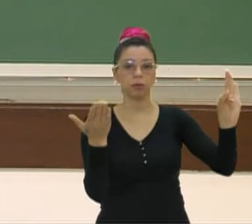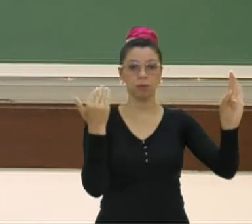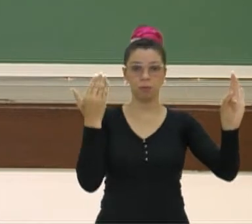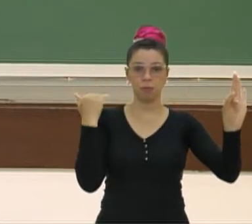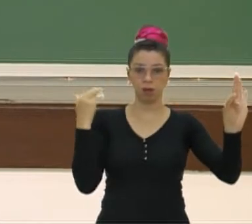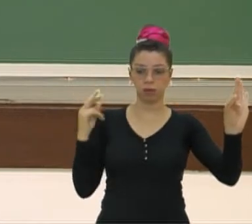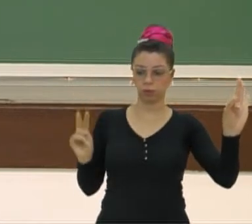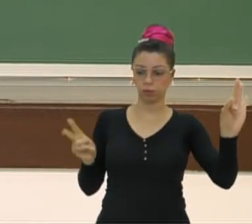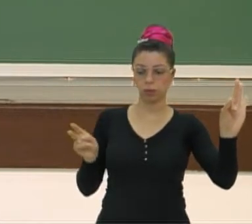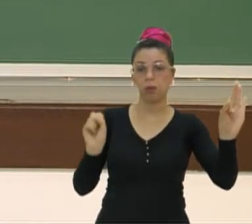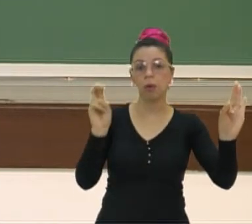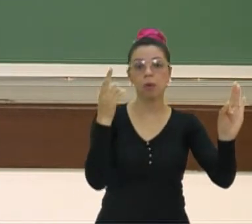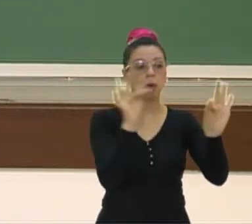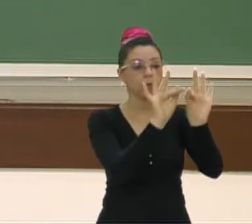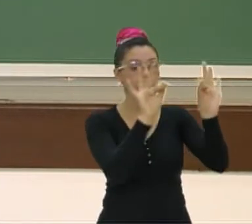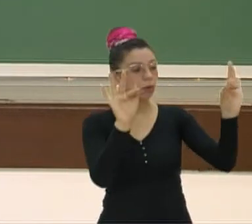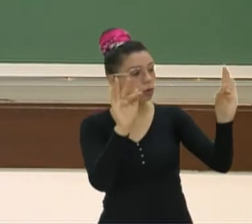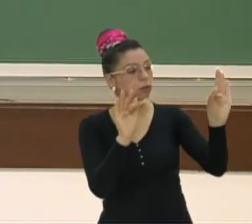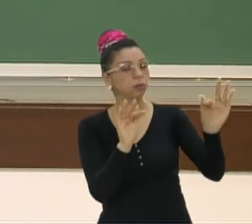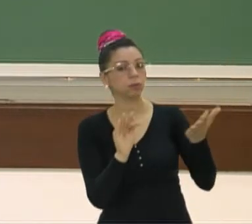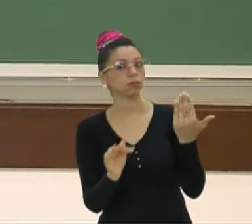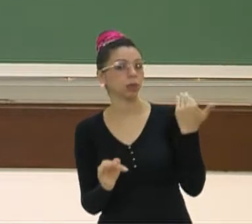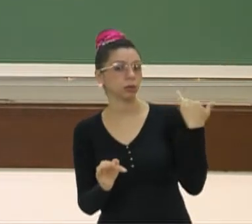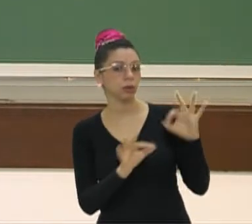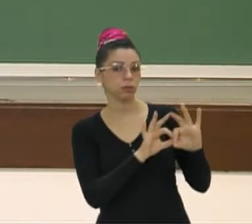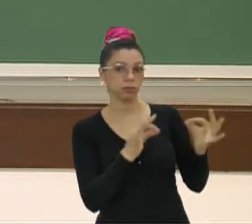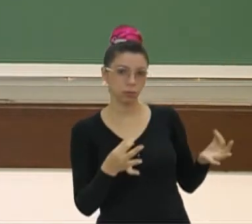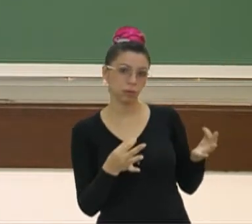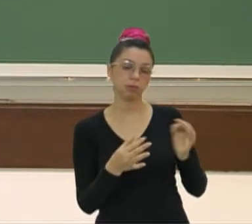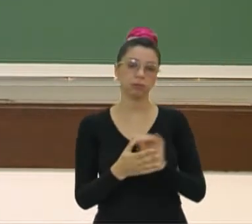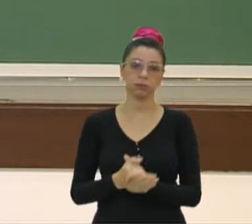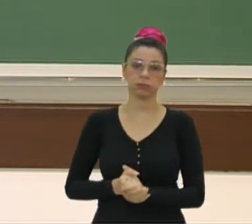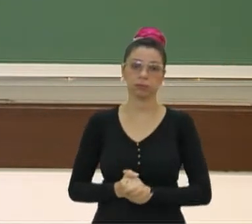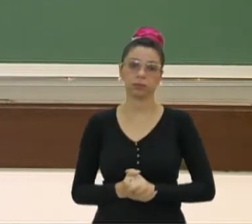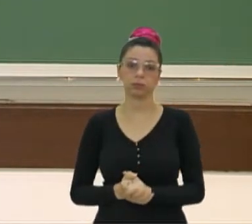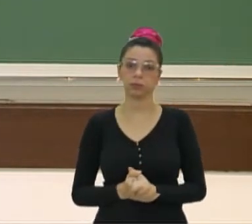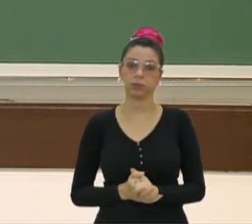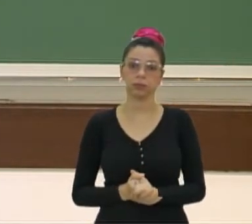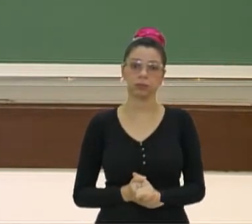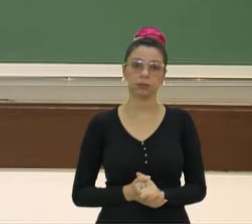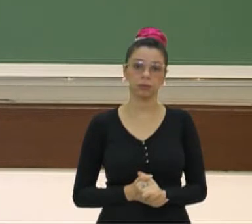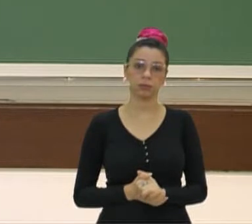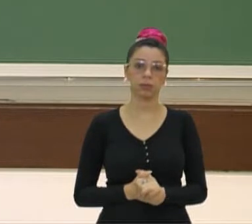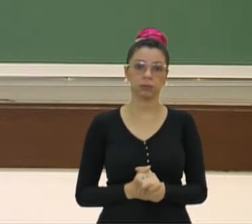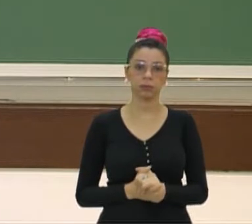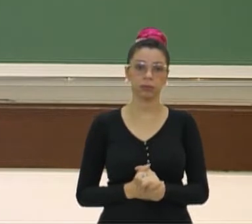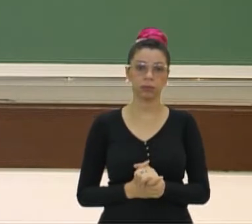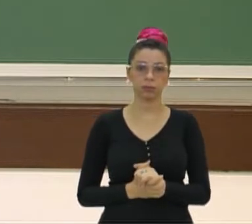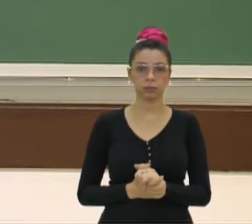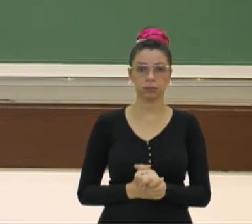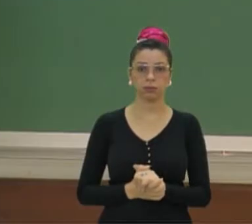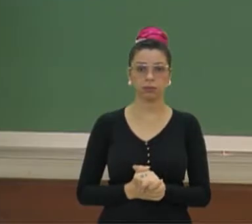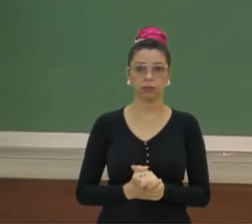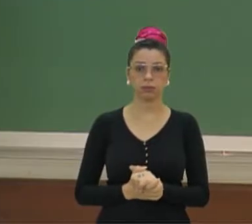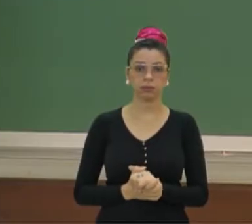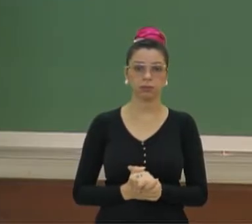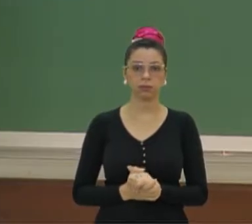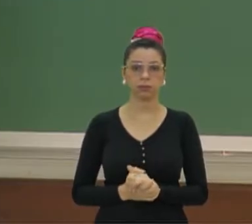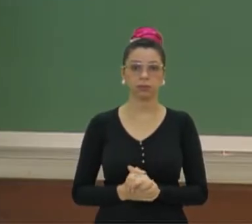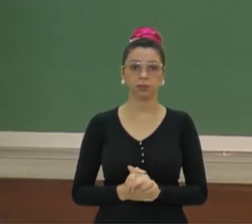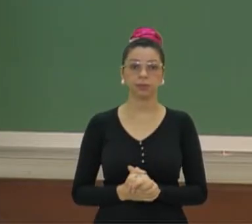Na segunda frase, letra B, nós temos Calvin was freezing Snowgoon's army when Hobbes called